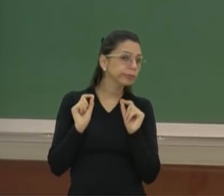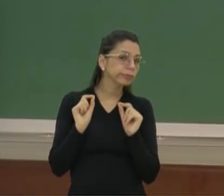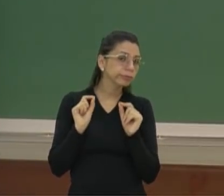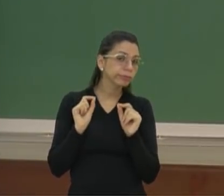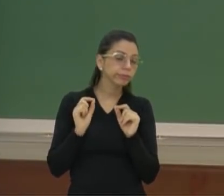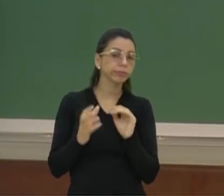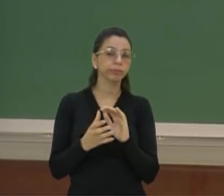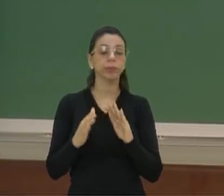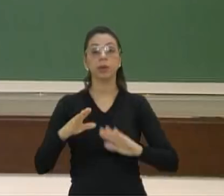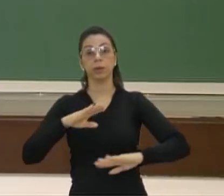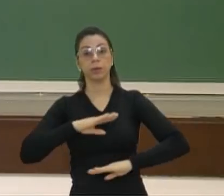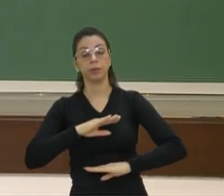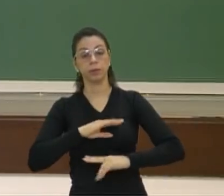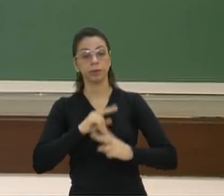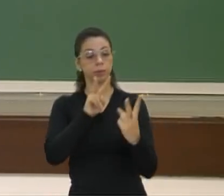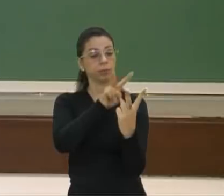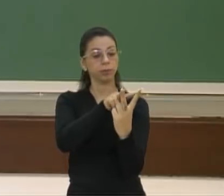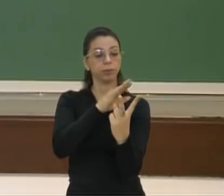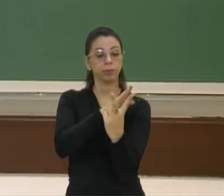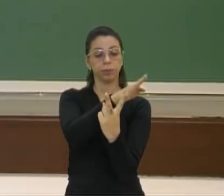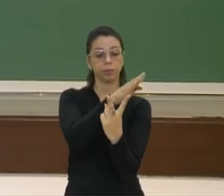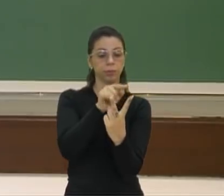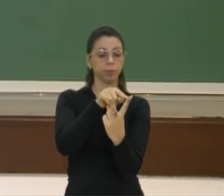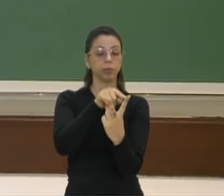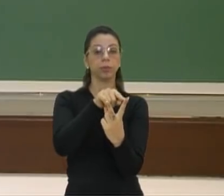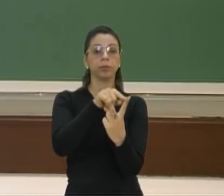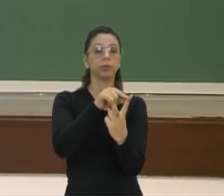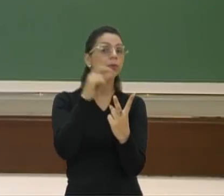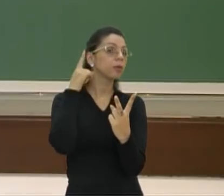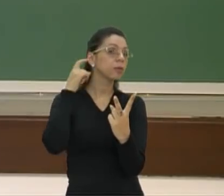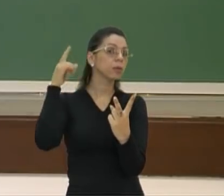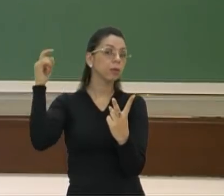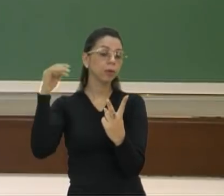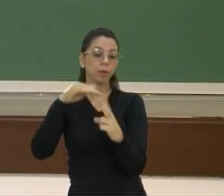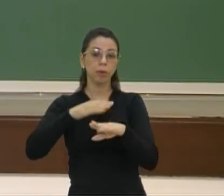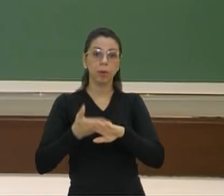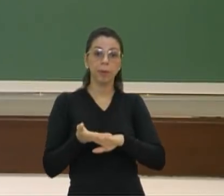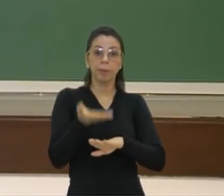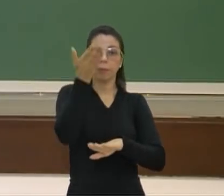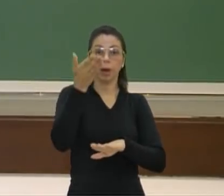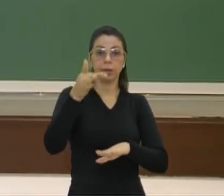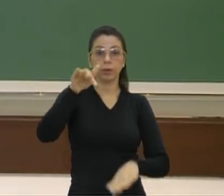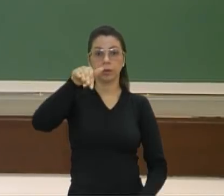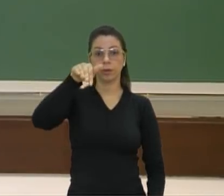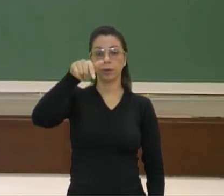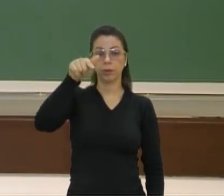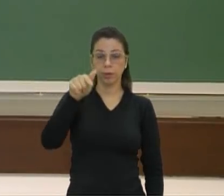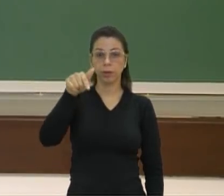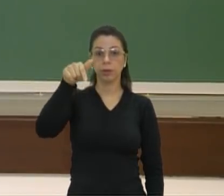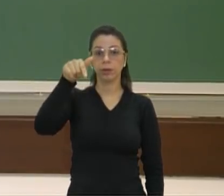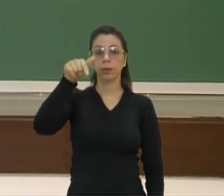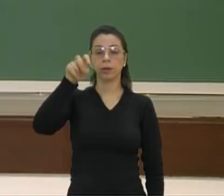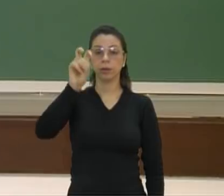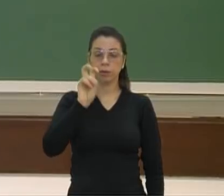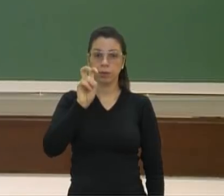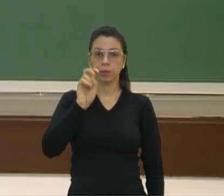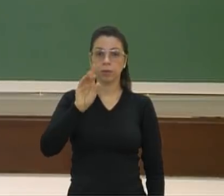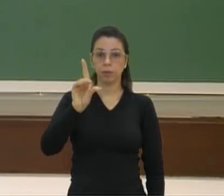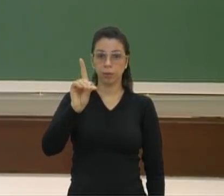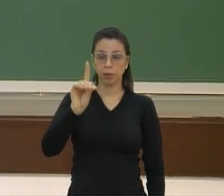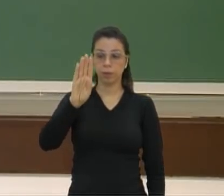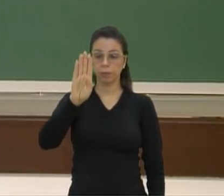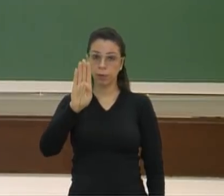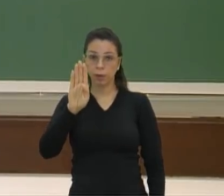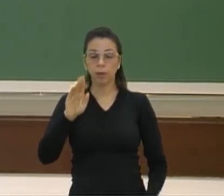duas situações. Sons acima de 75 decibéis são prejudiciais num